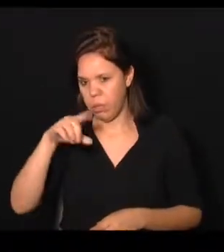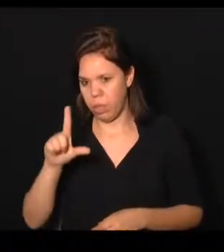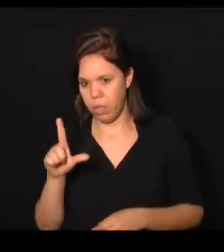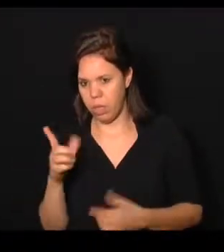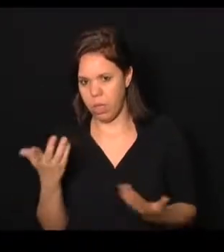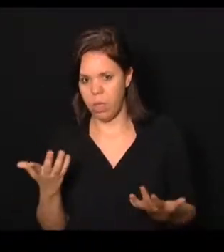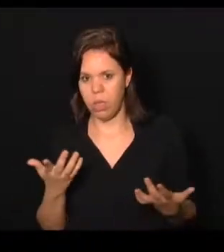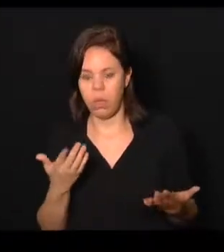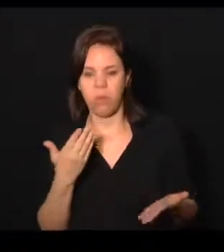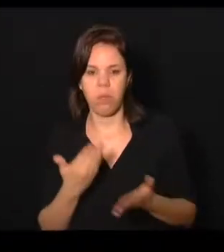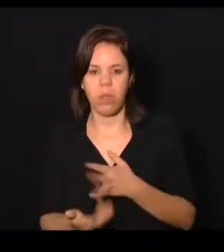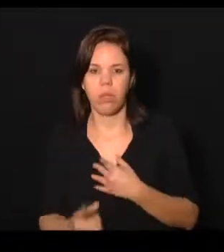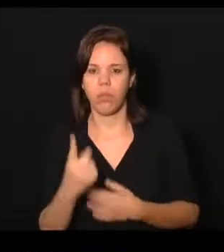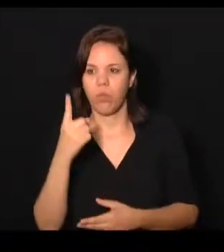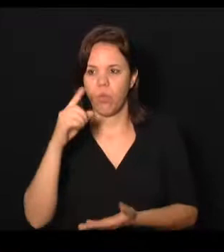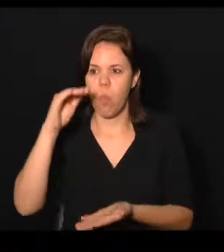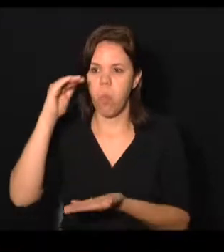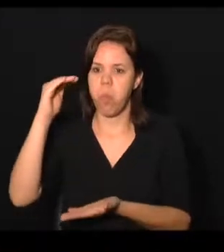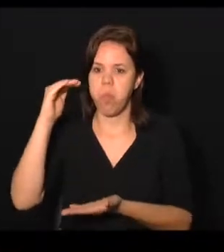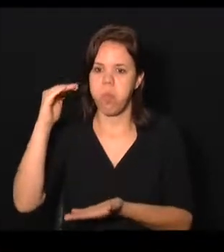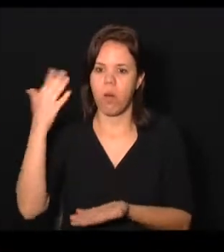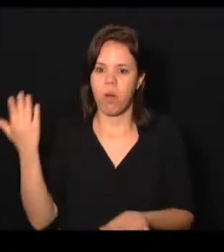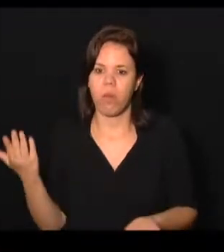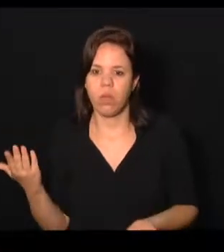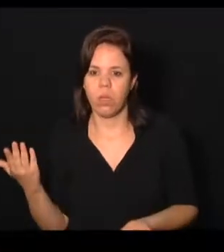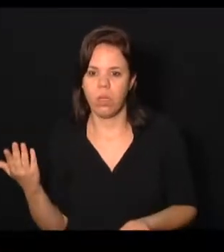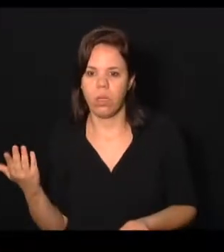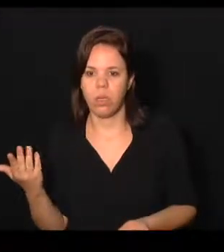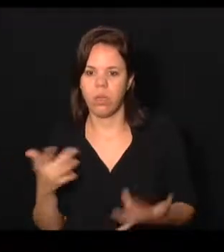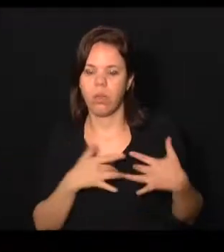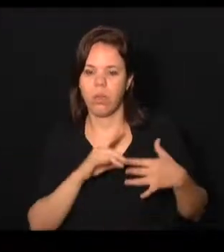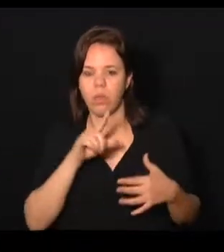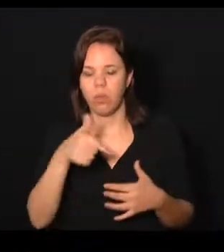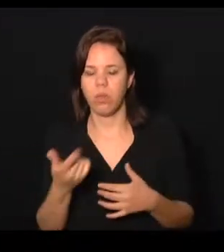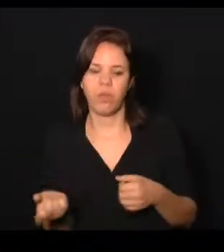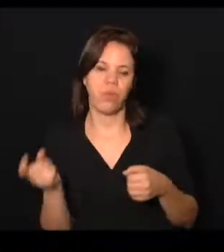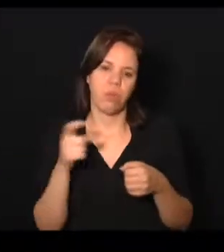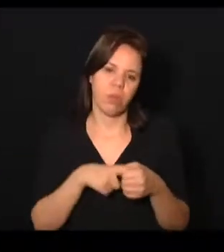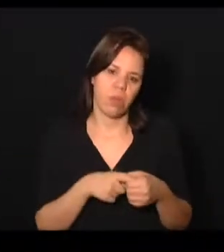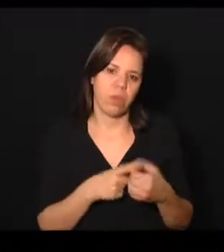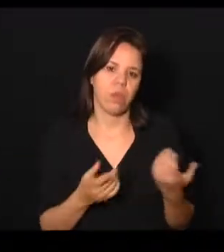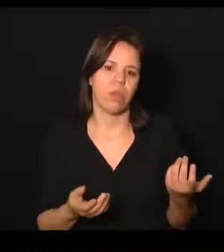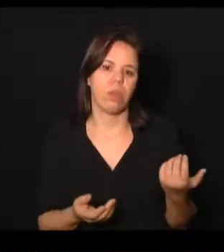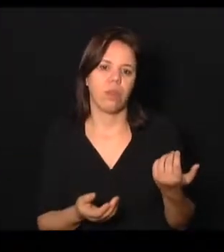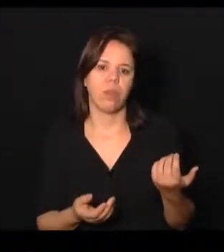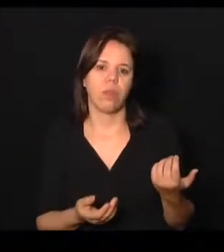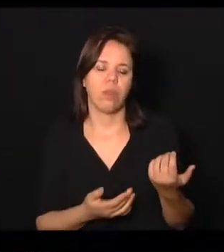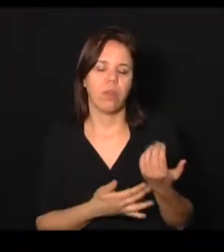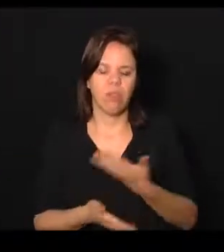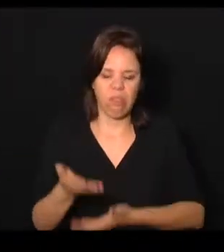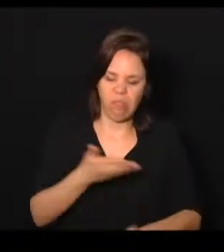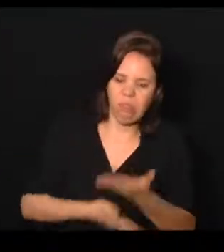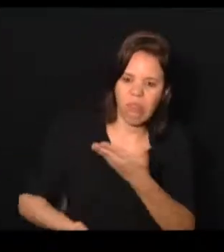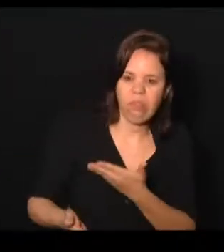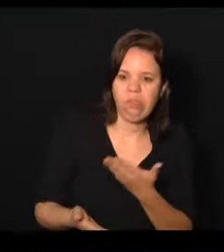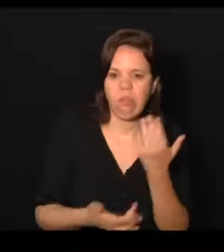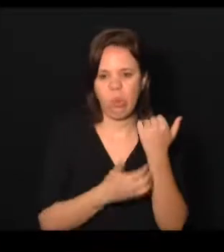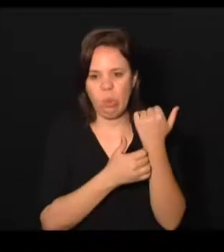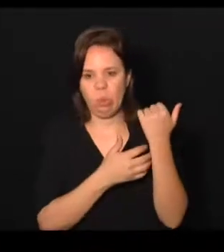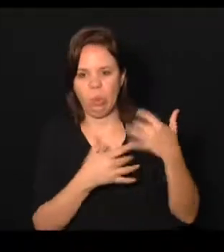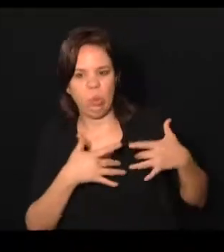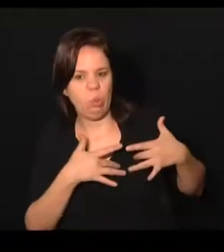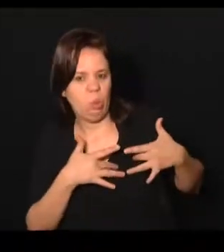perdido cerca de 1 litro, ela ia lá e recebia. Depois ela voltava no outro banco de sangue para doar sangue de novo. Quer dizer, havia uma